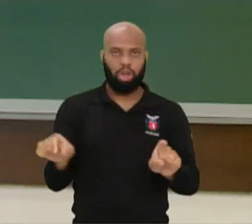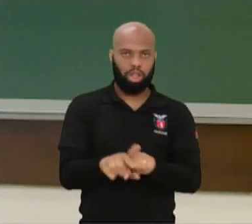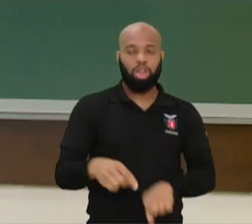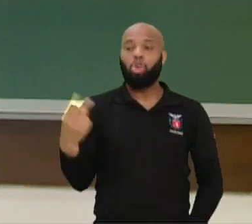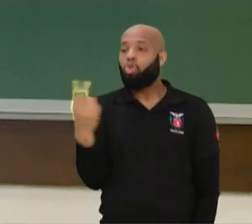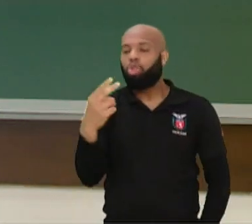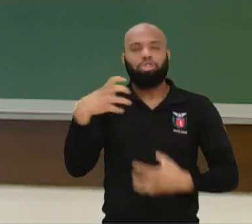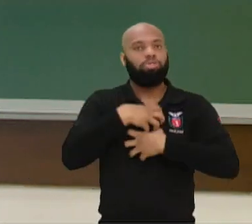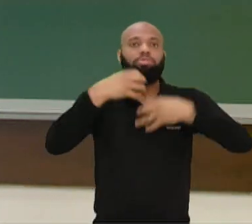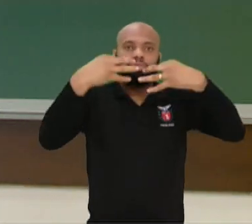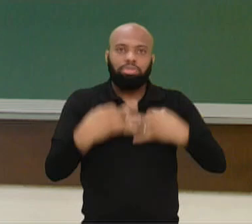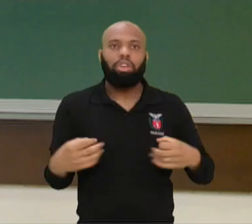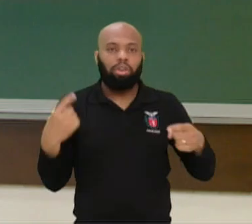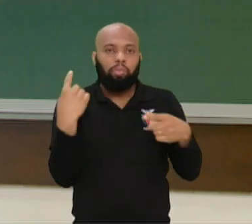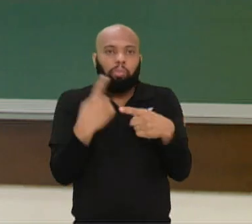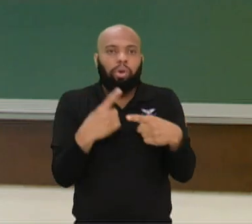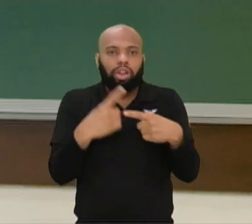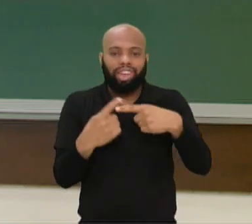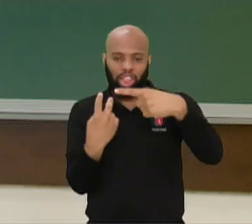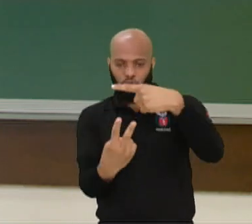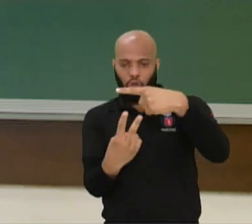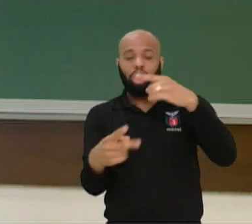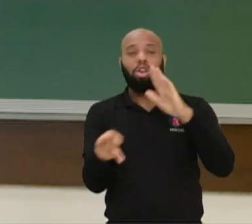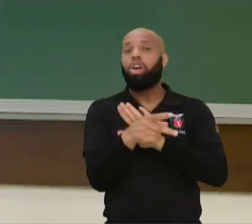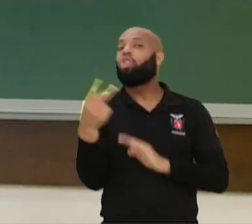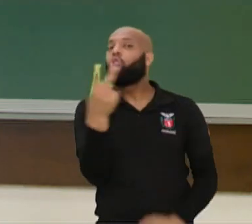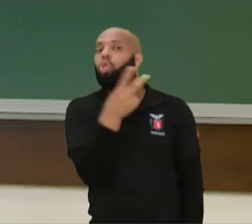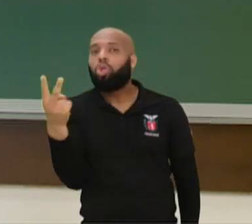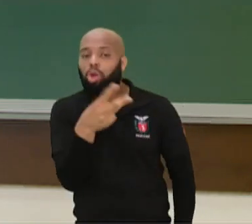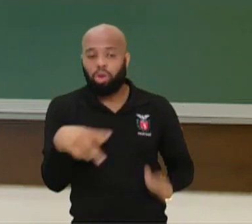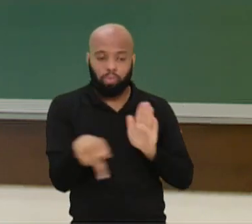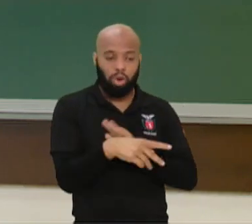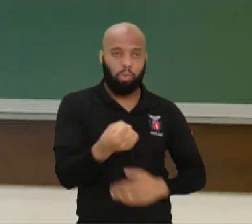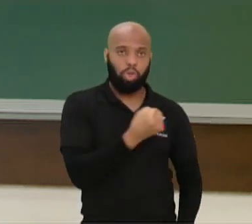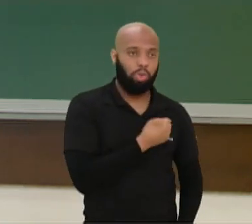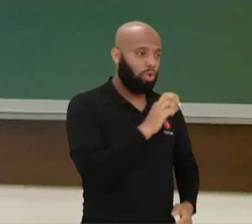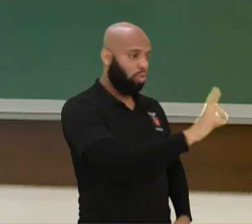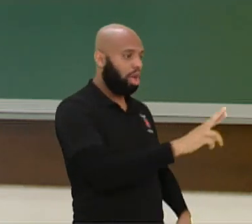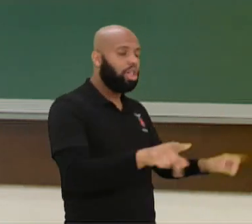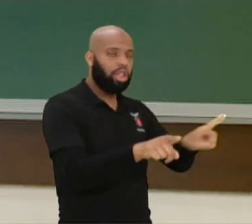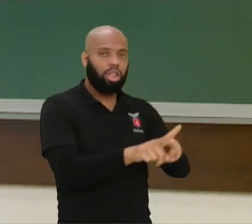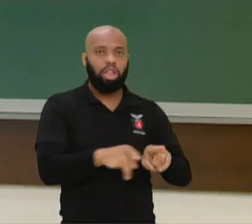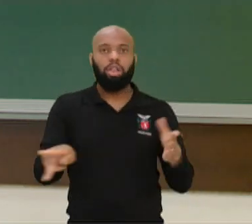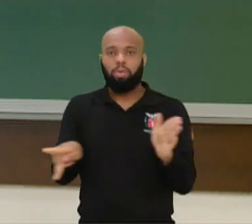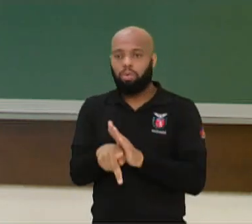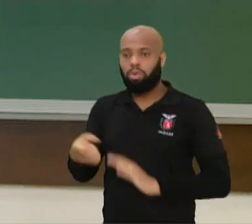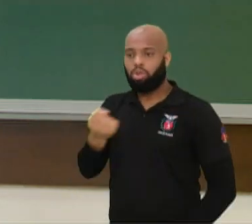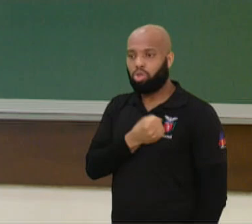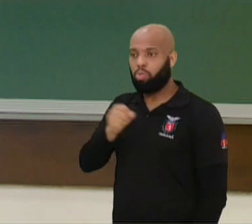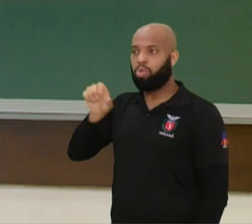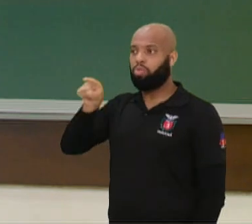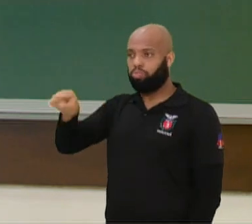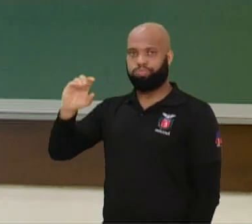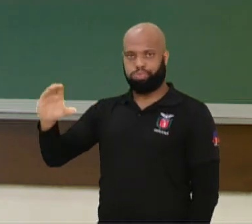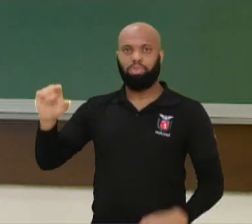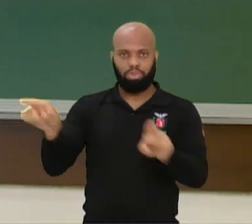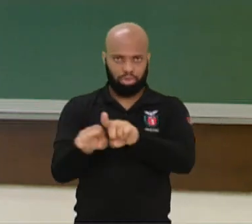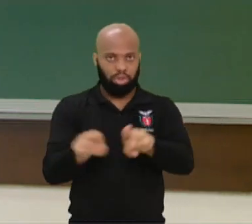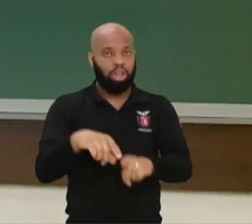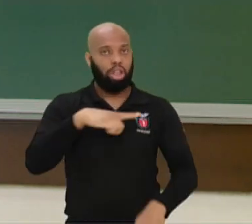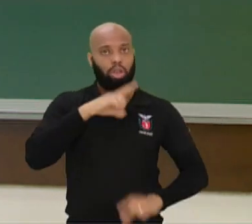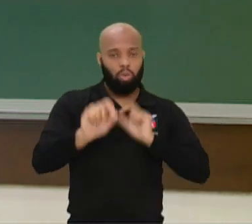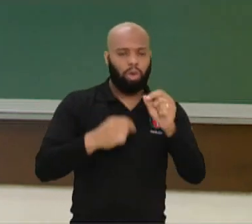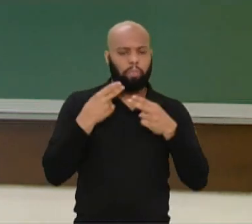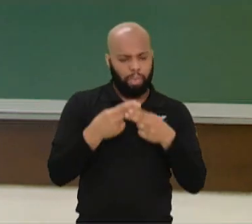Porque o 2 é denominador tanto da parte real como da parte imaginária. Então vejam que a gente tem que ter